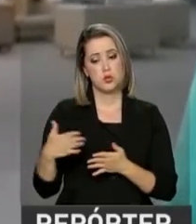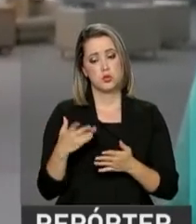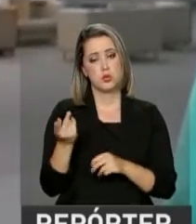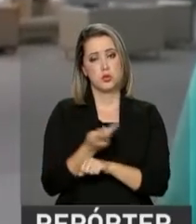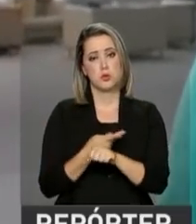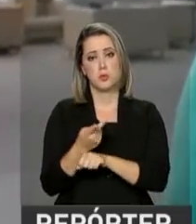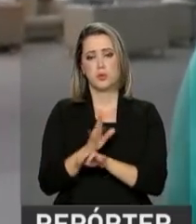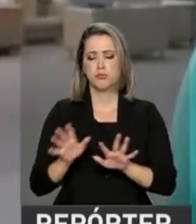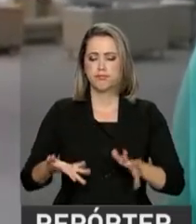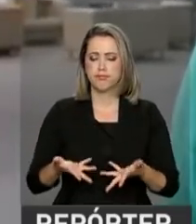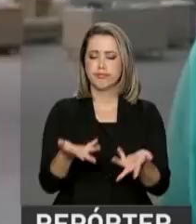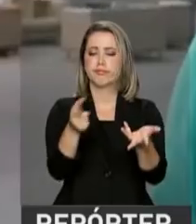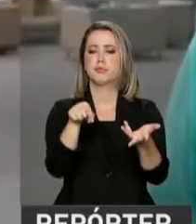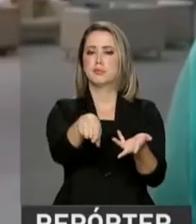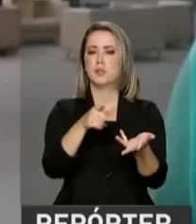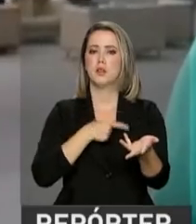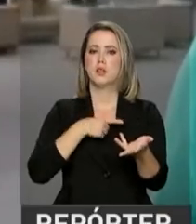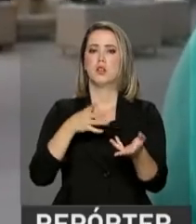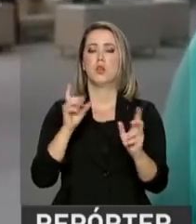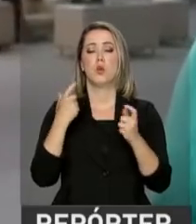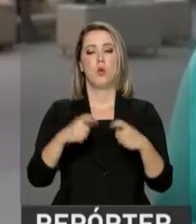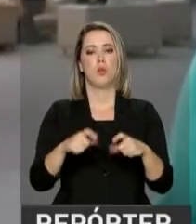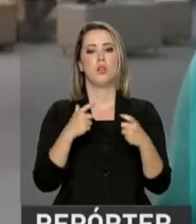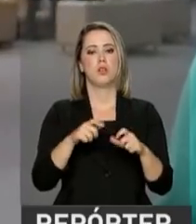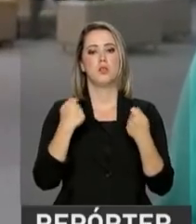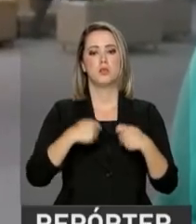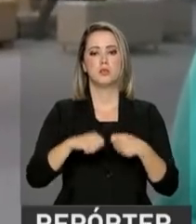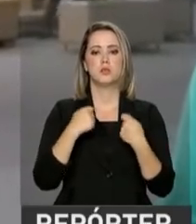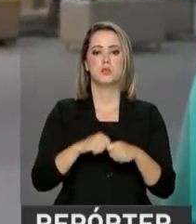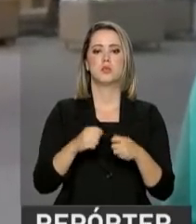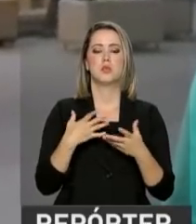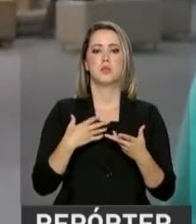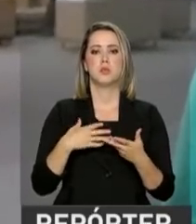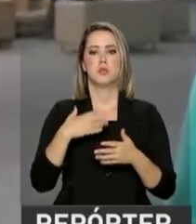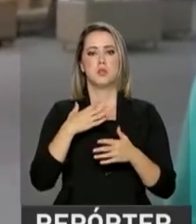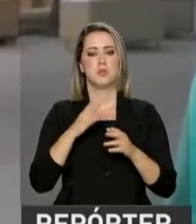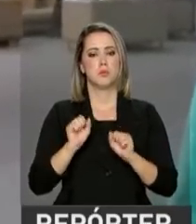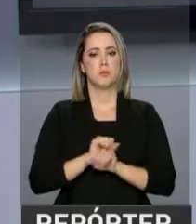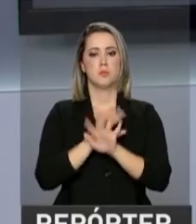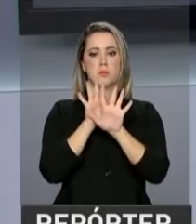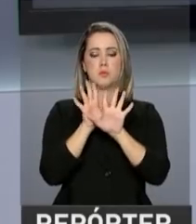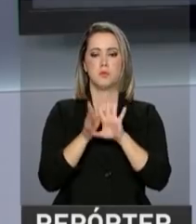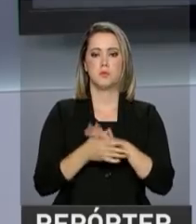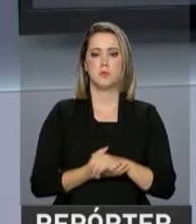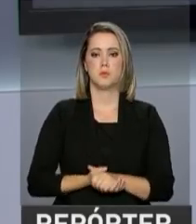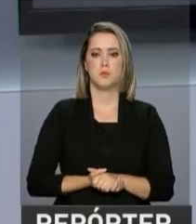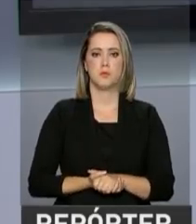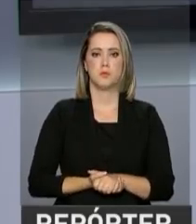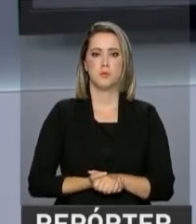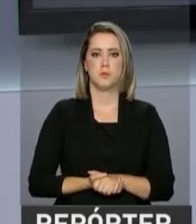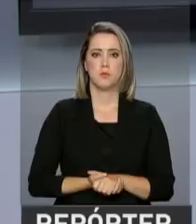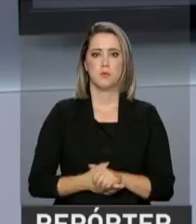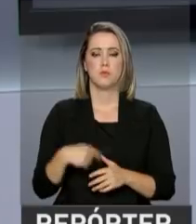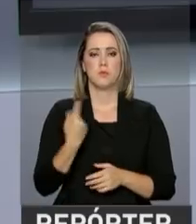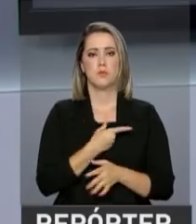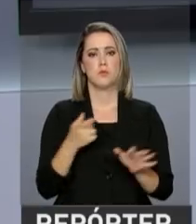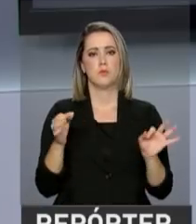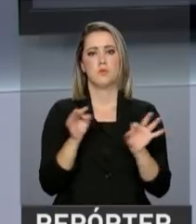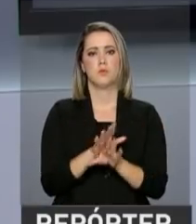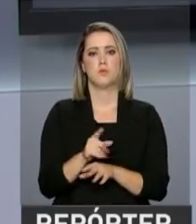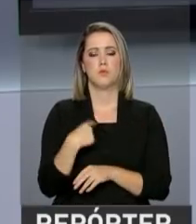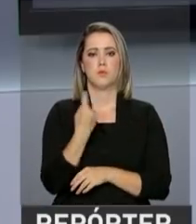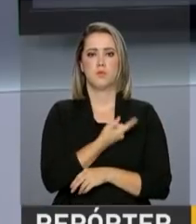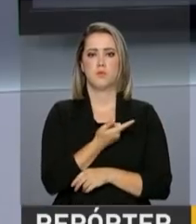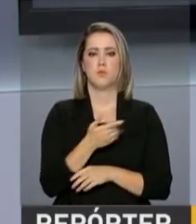no BNDES, ambiente que, segundo ele, requer absoluta transparência. Esta edição termina por aqui.